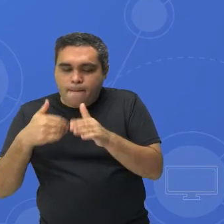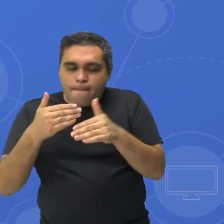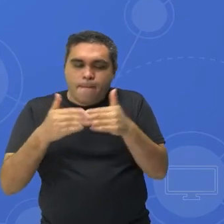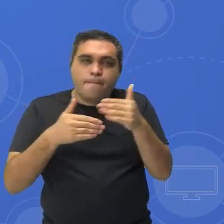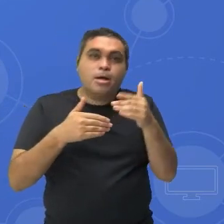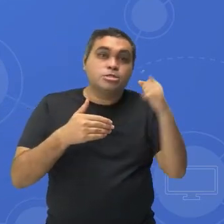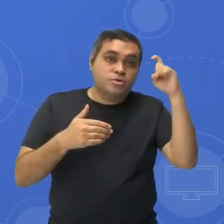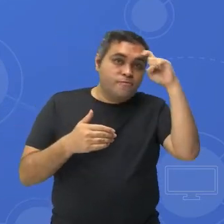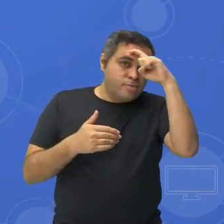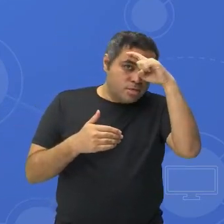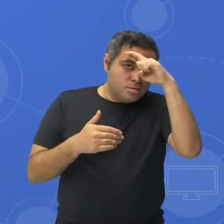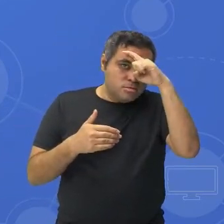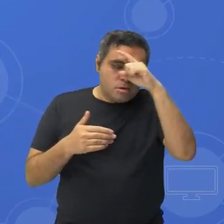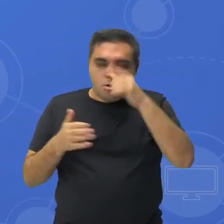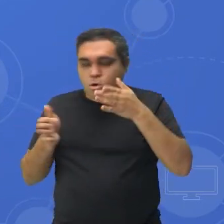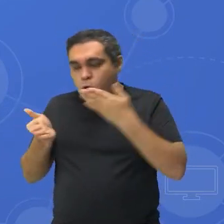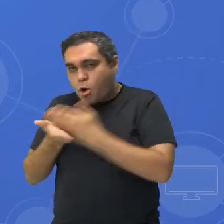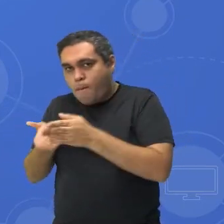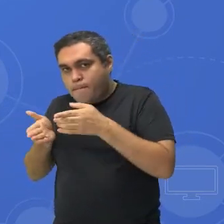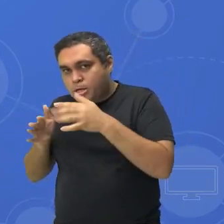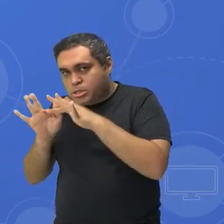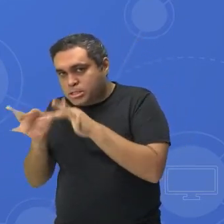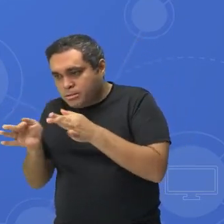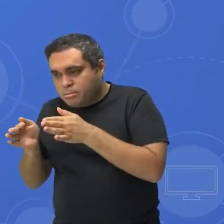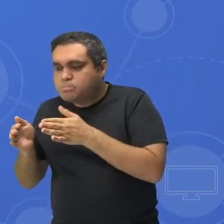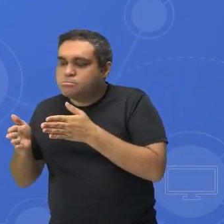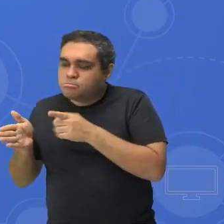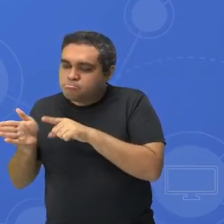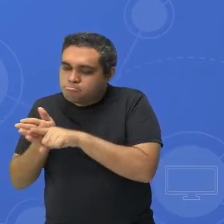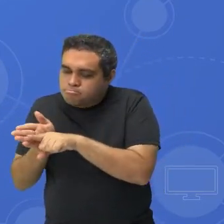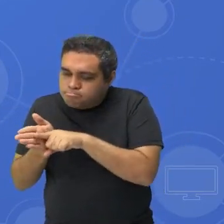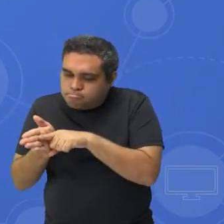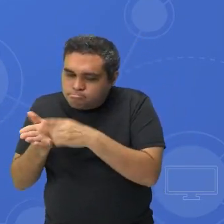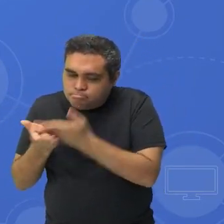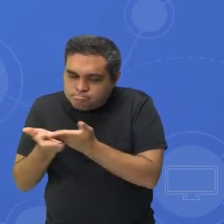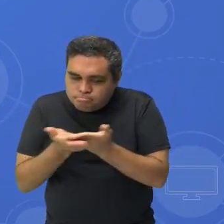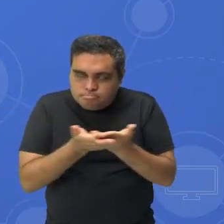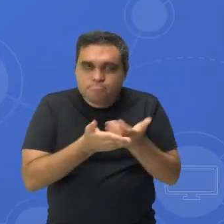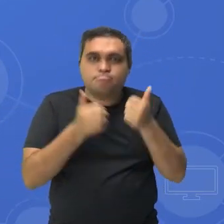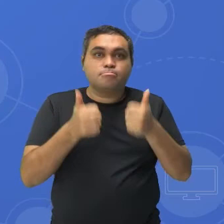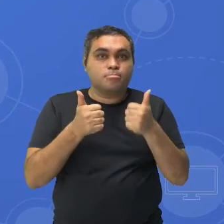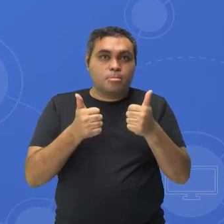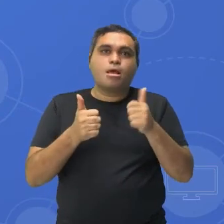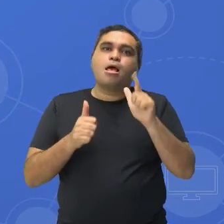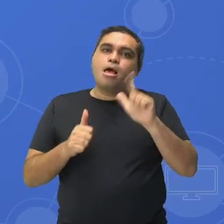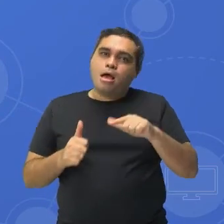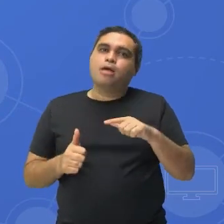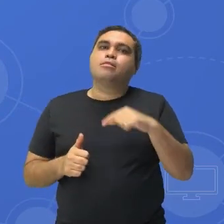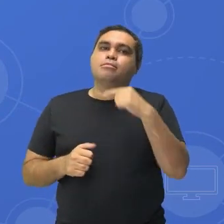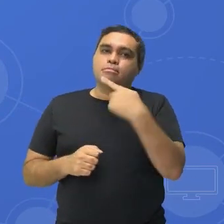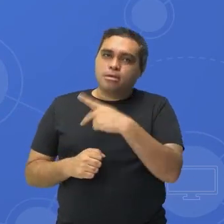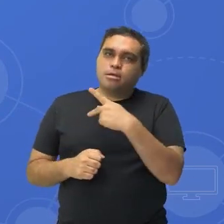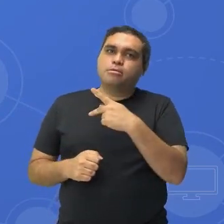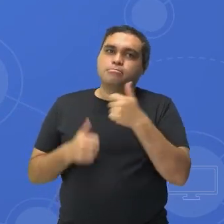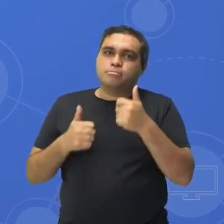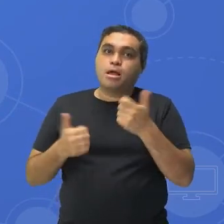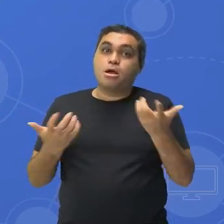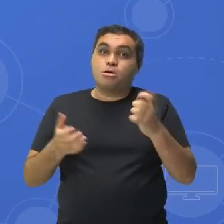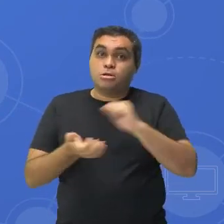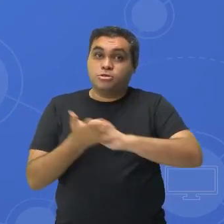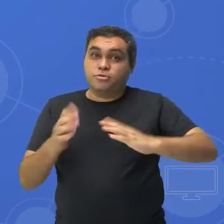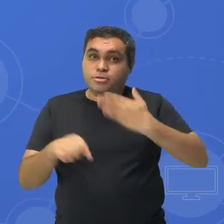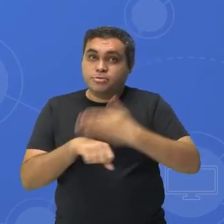nas partes mais difíceis. Então, isso é a ideia cartesiana. Tá bom, pessoal? Beleza? Então vamos agora para a nossa